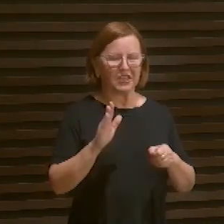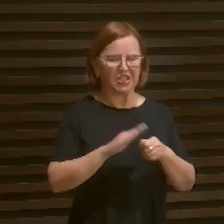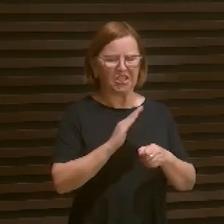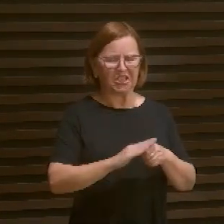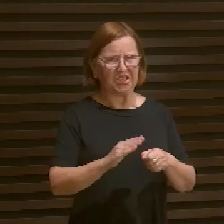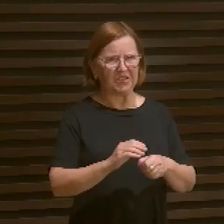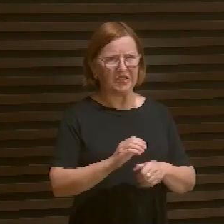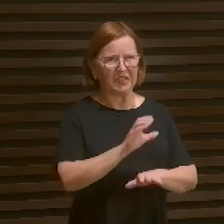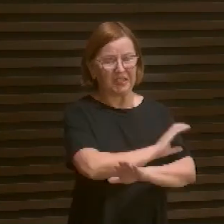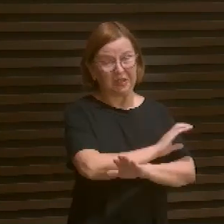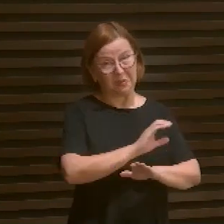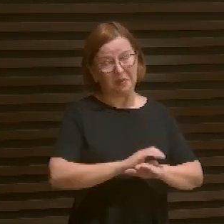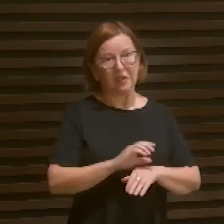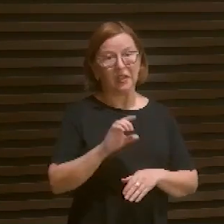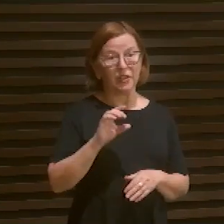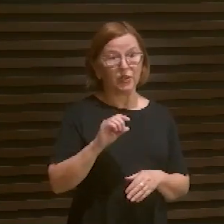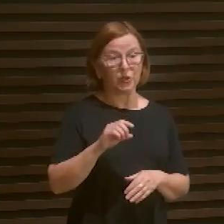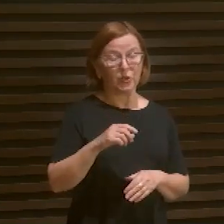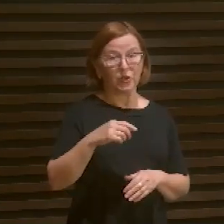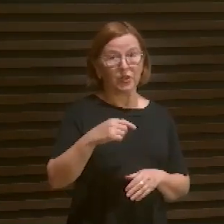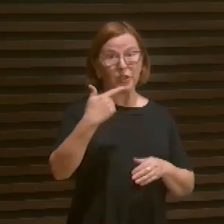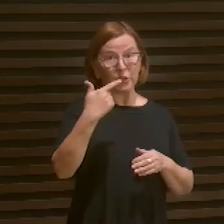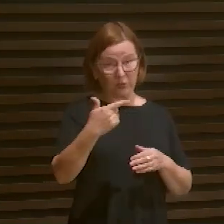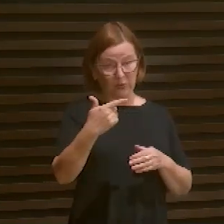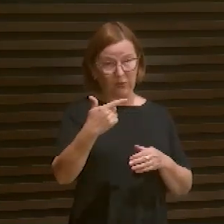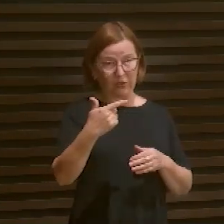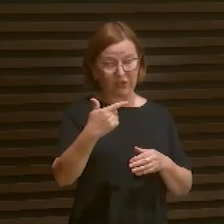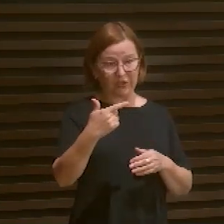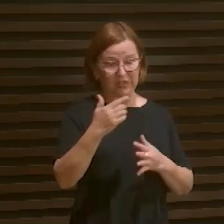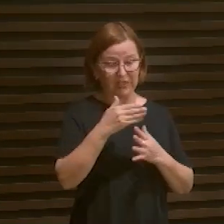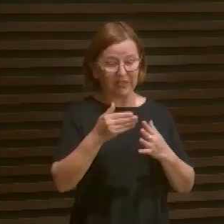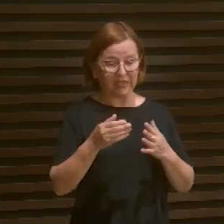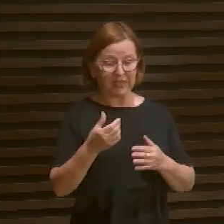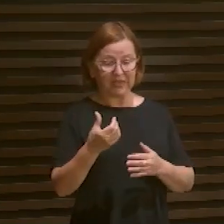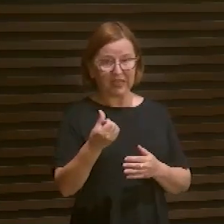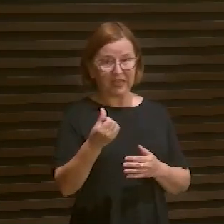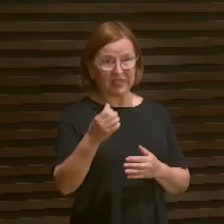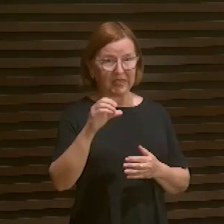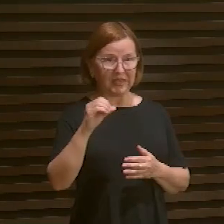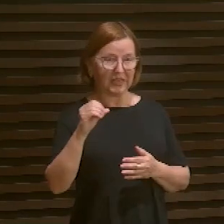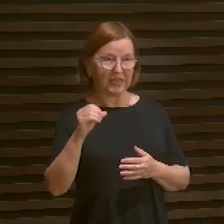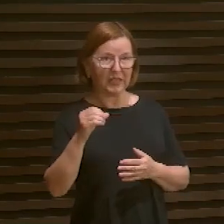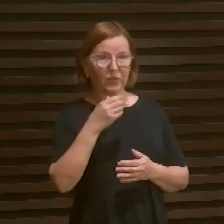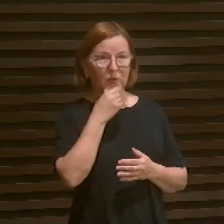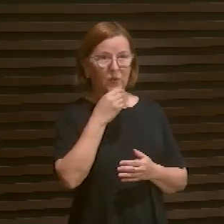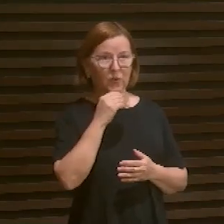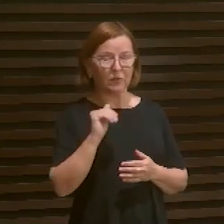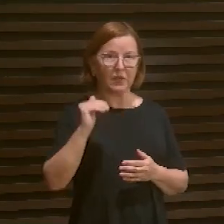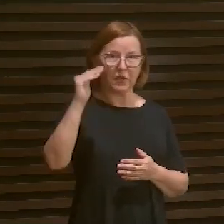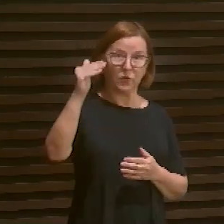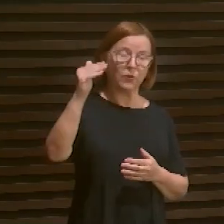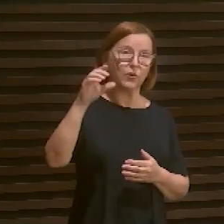Só 2 dos que saíram, dos 600 homens adultos, só